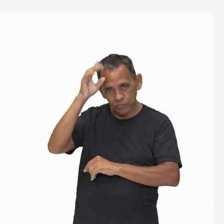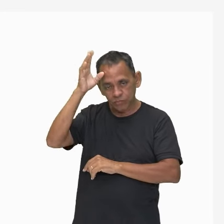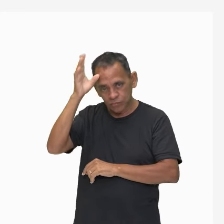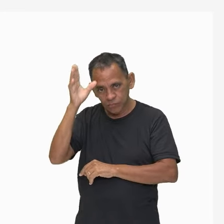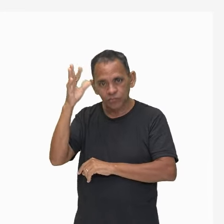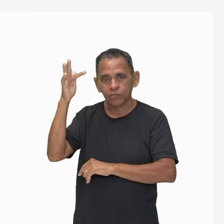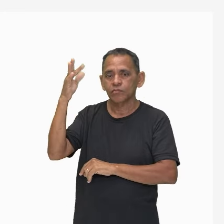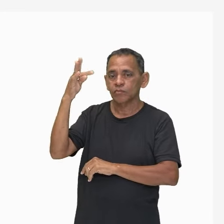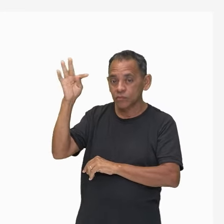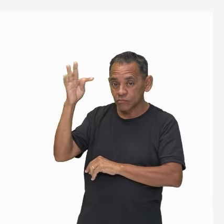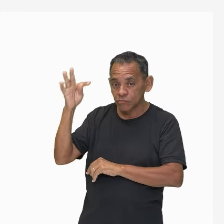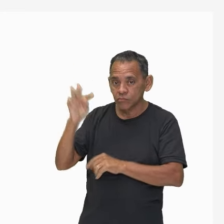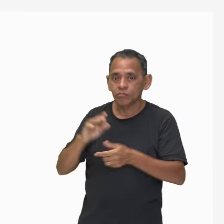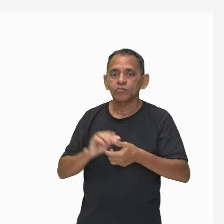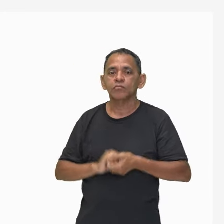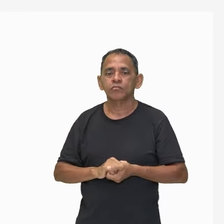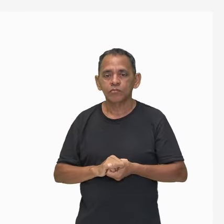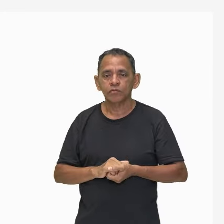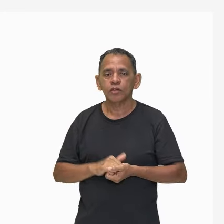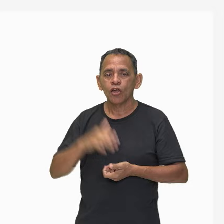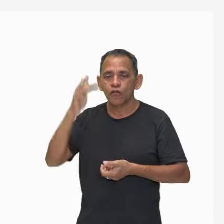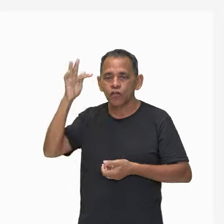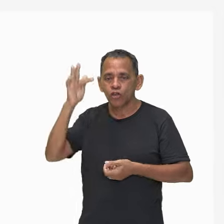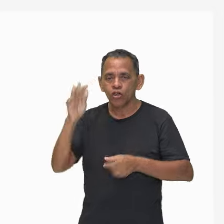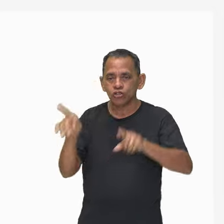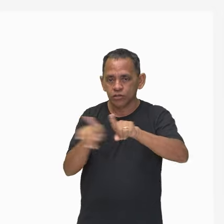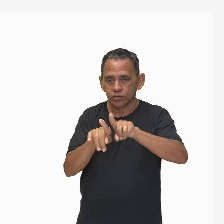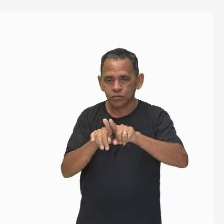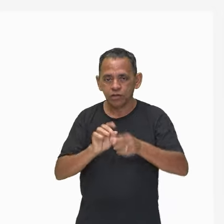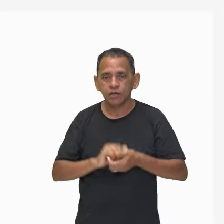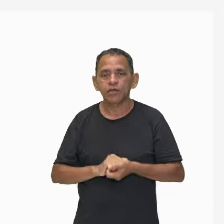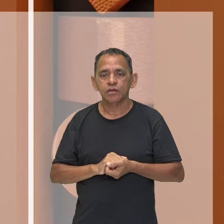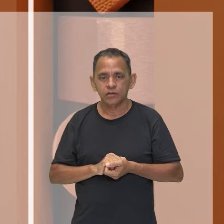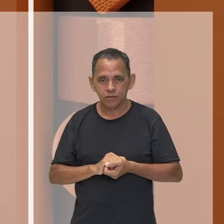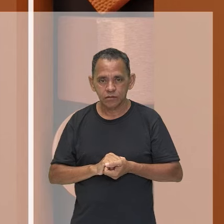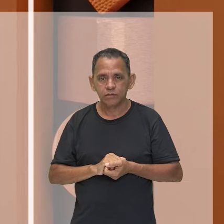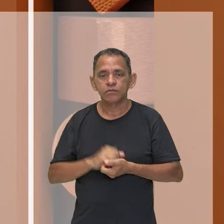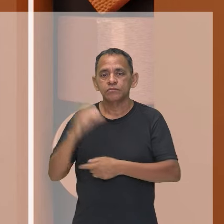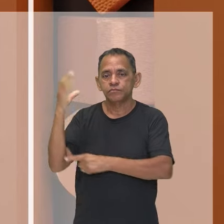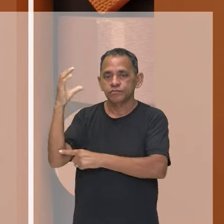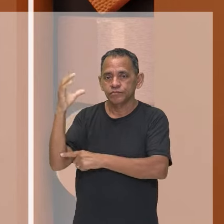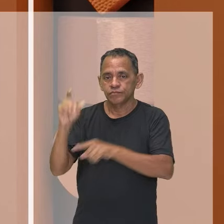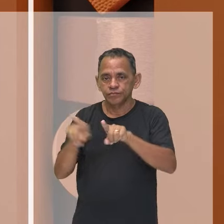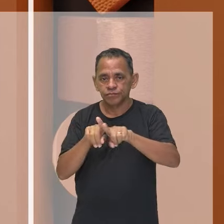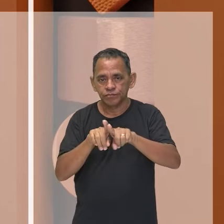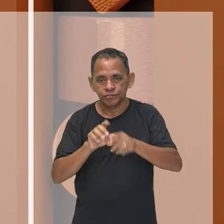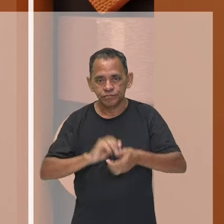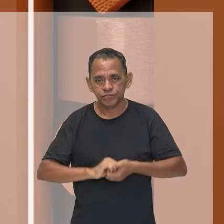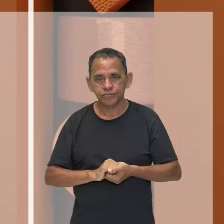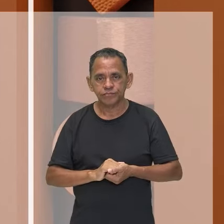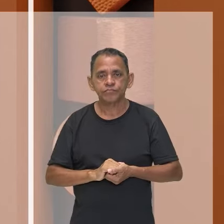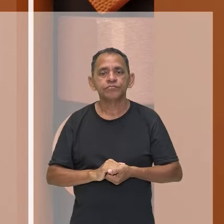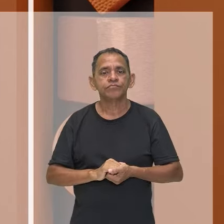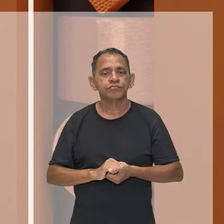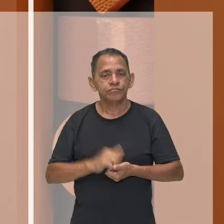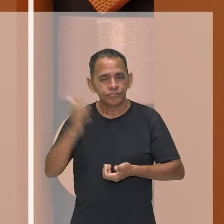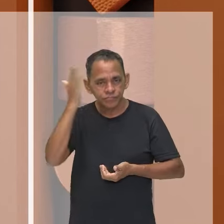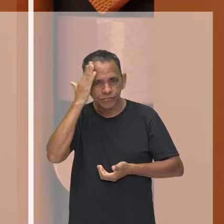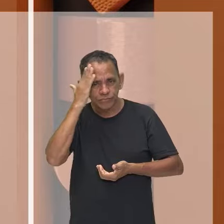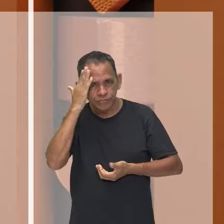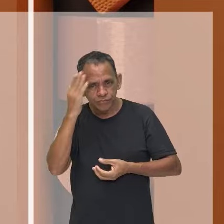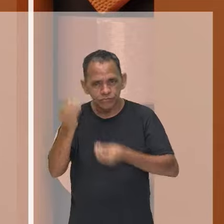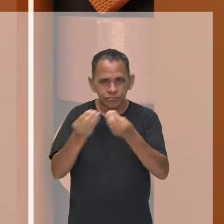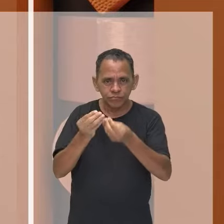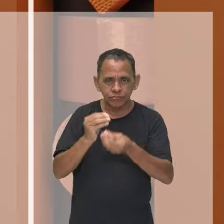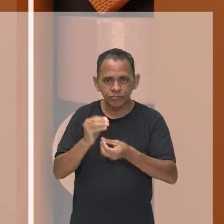conhecimento filosófico e conhecimento científico. Vamos entender um pouco esses